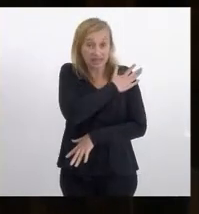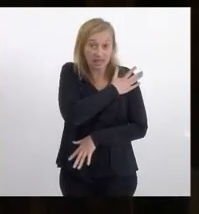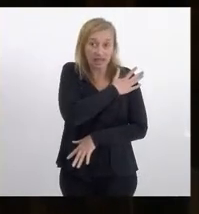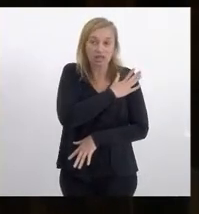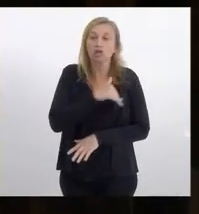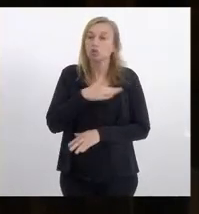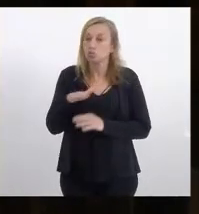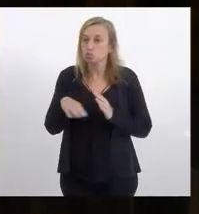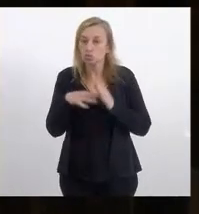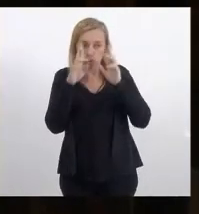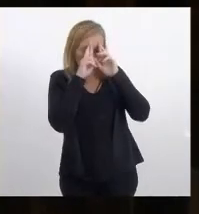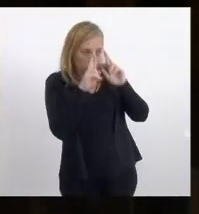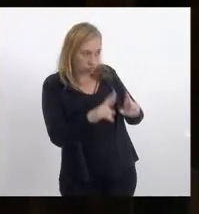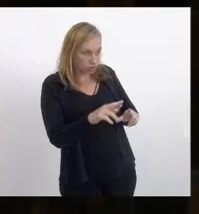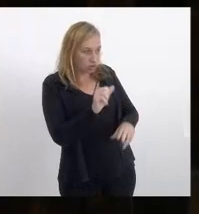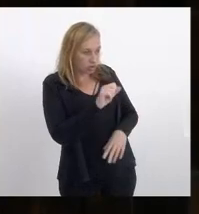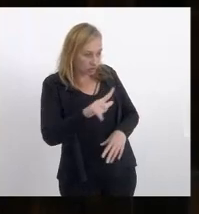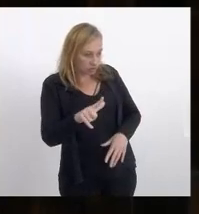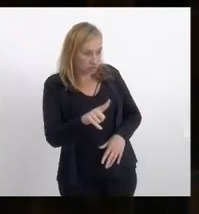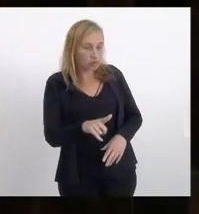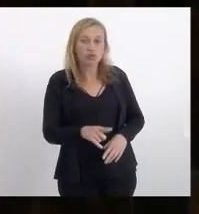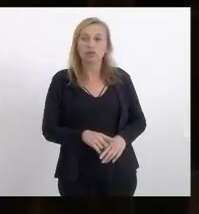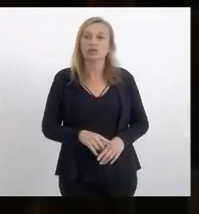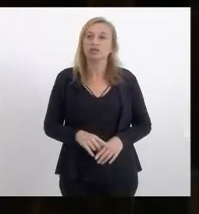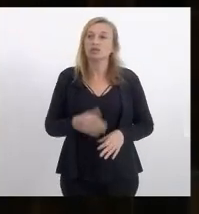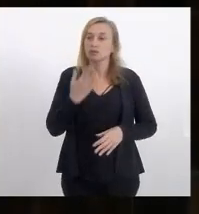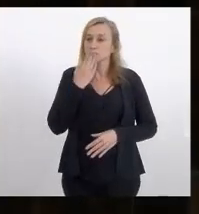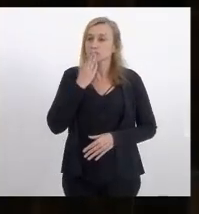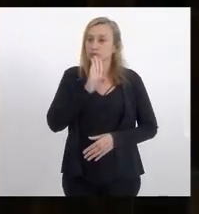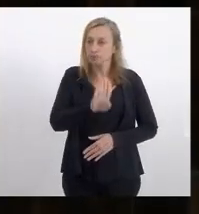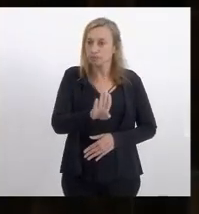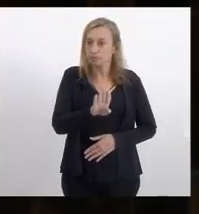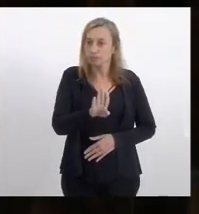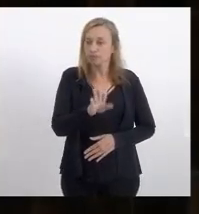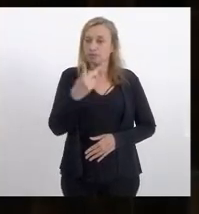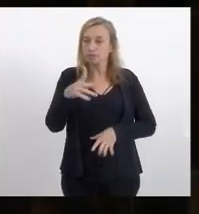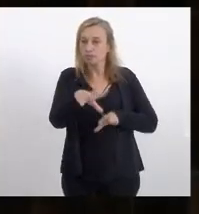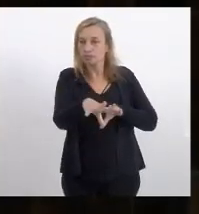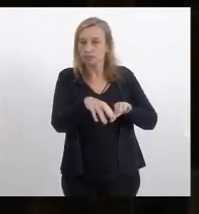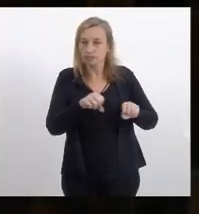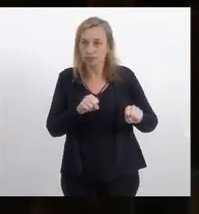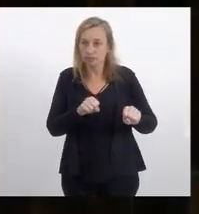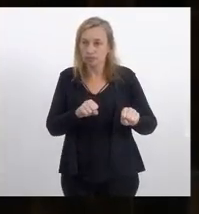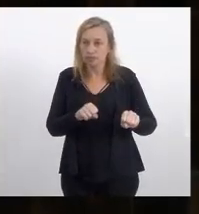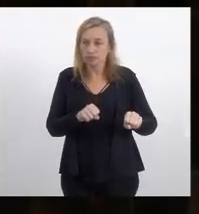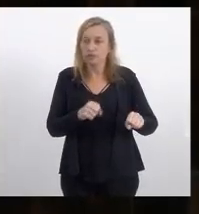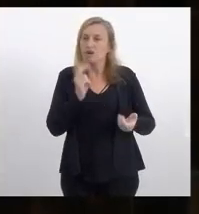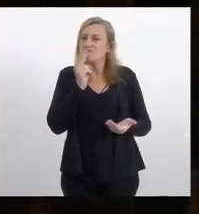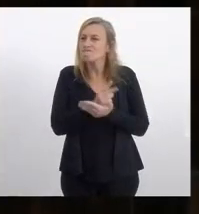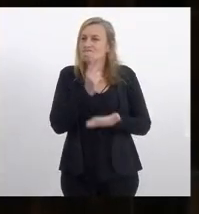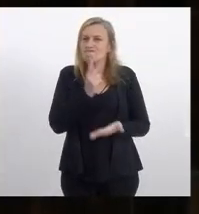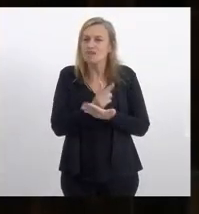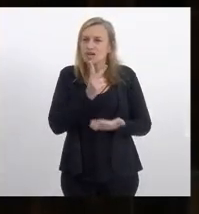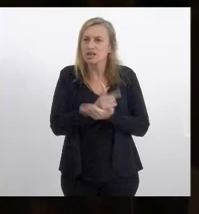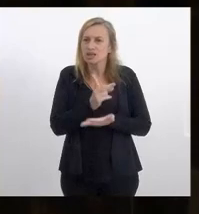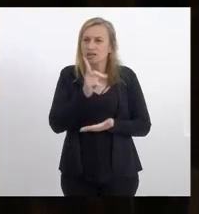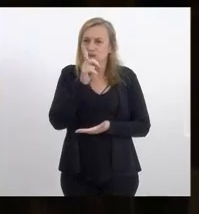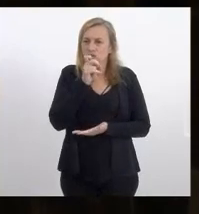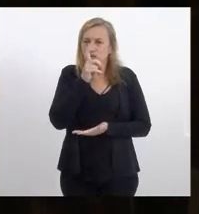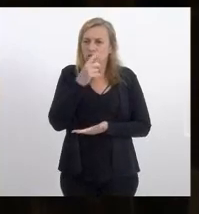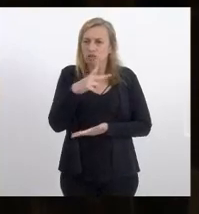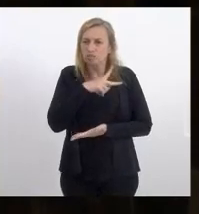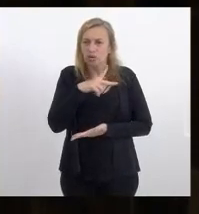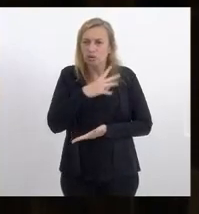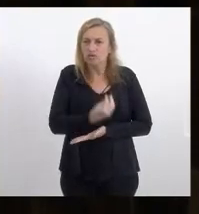com todo respeito ao serviço eles fazem um juramento na sua formatura que mesmo com sacrifício da própria